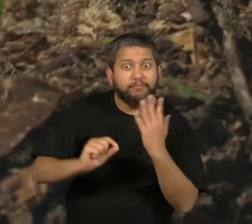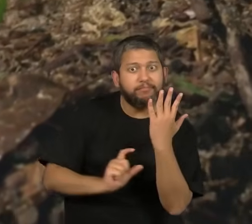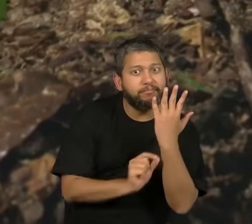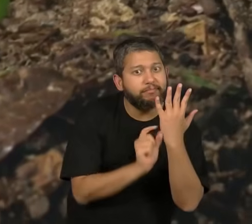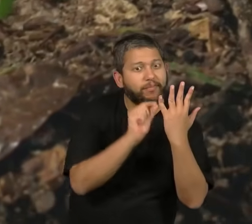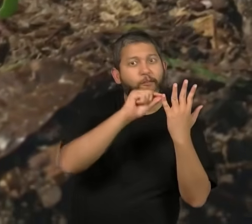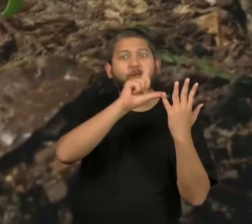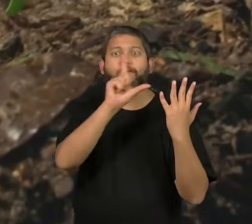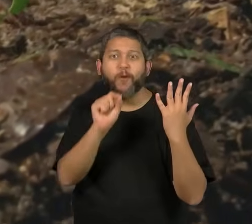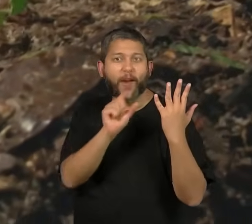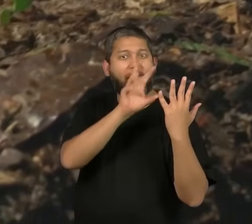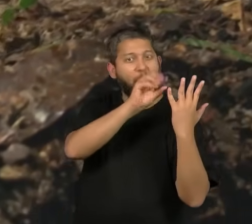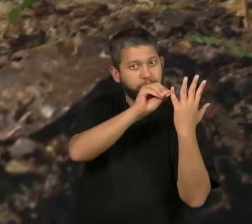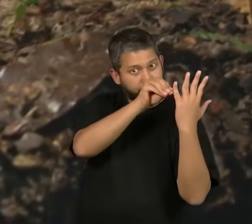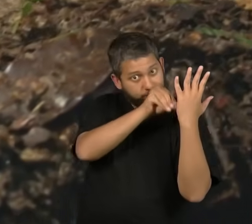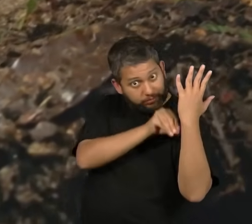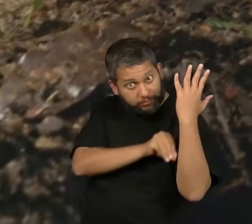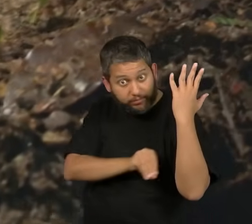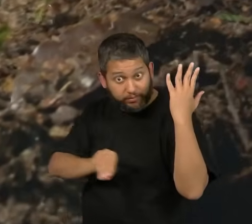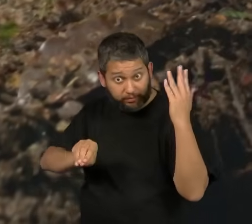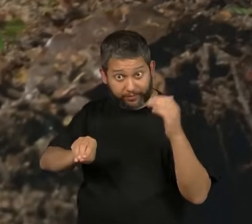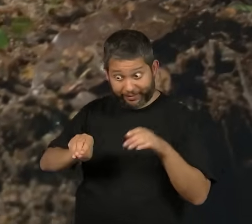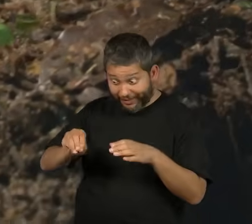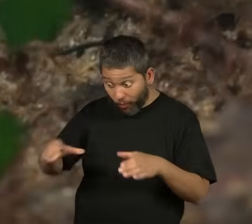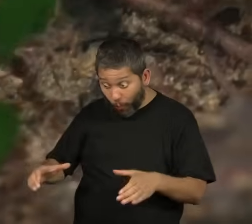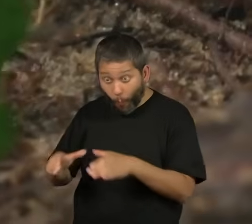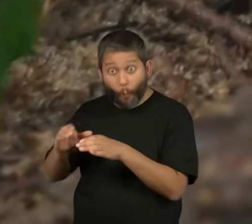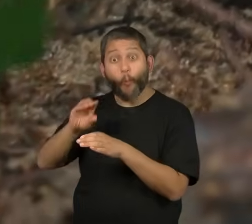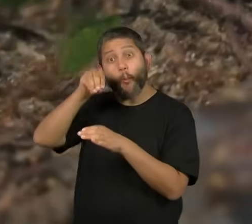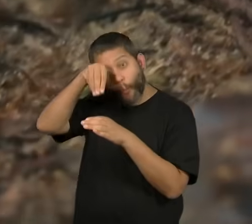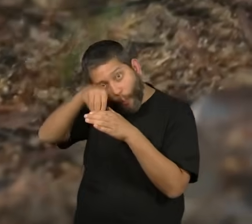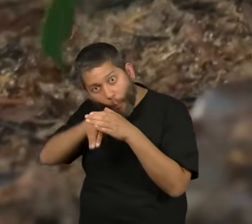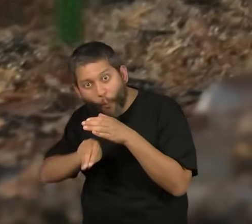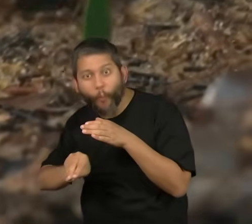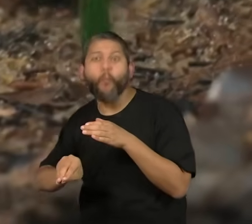e carregar para dentro das colônias.